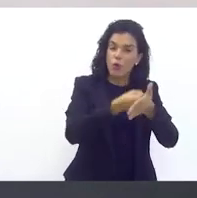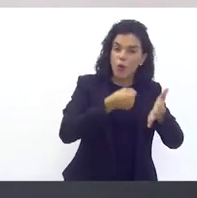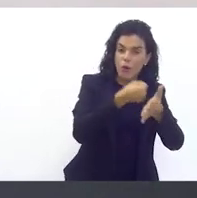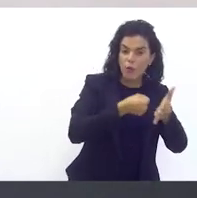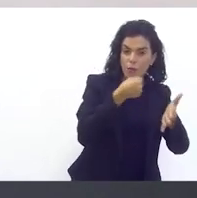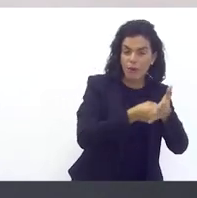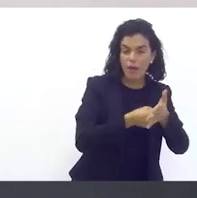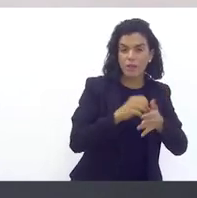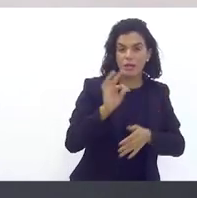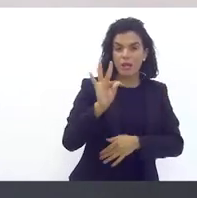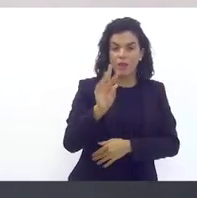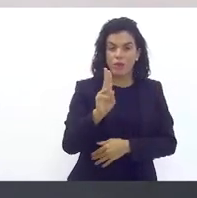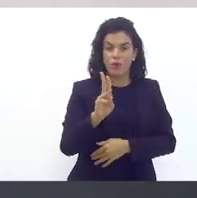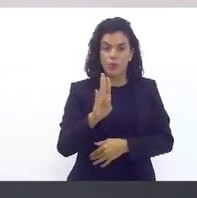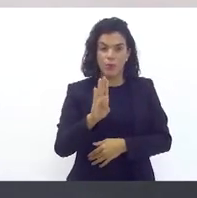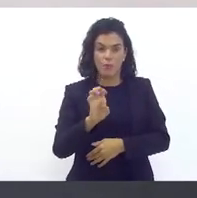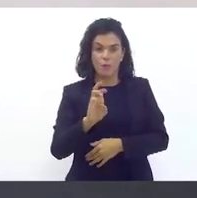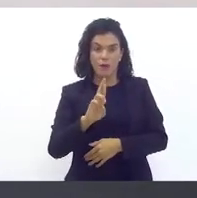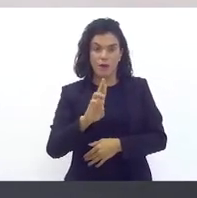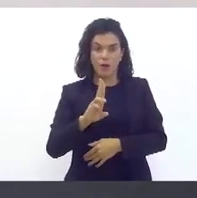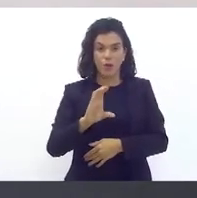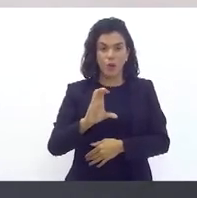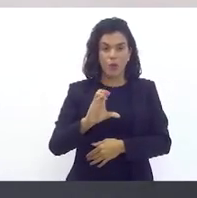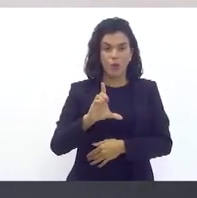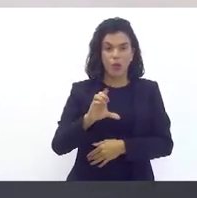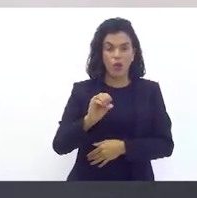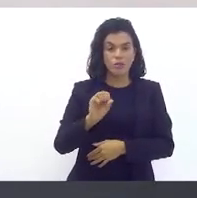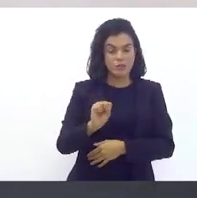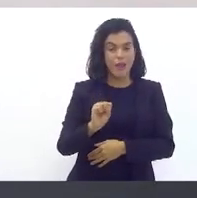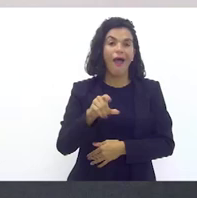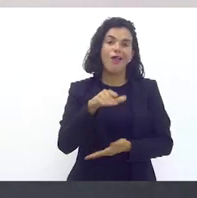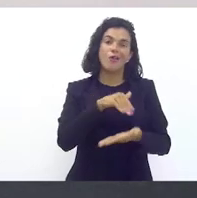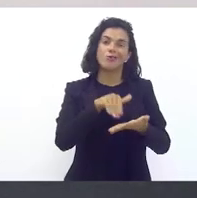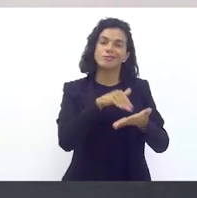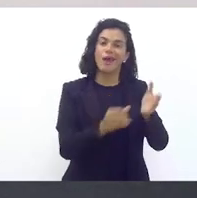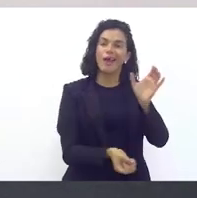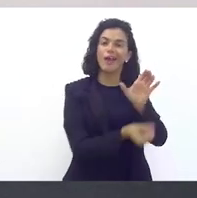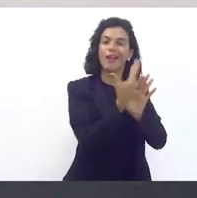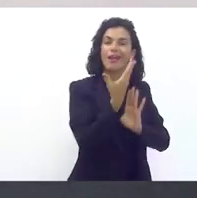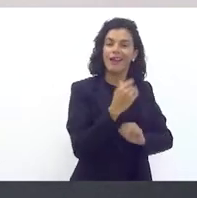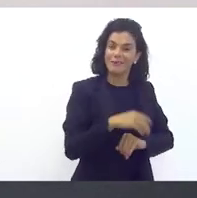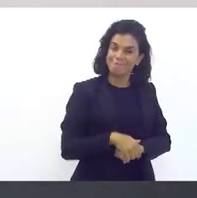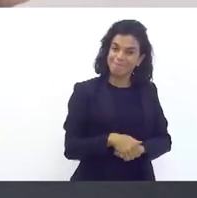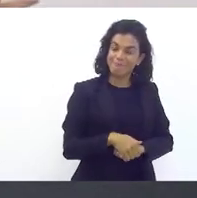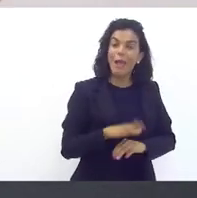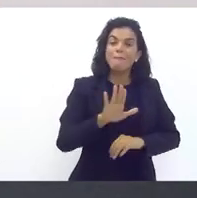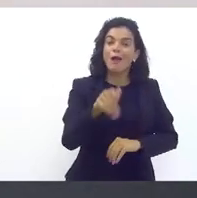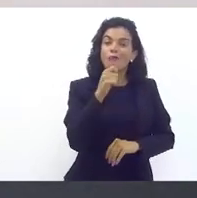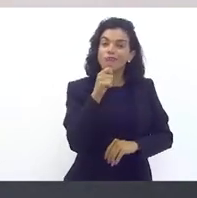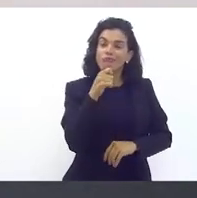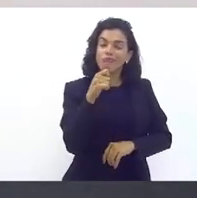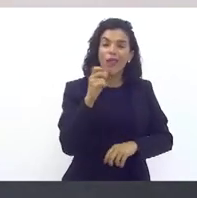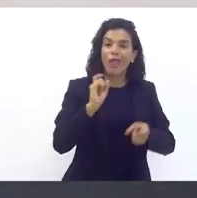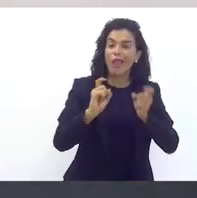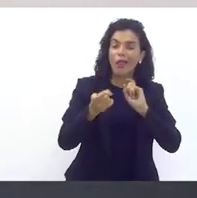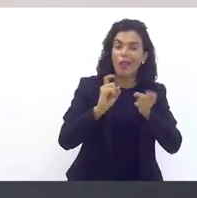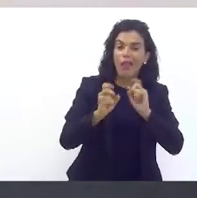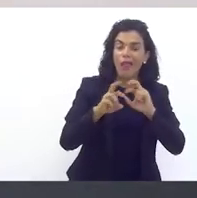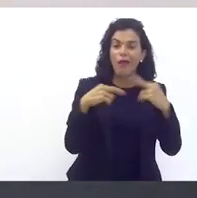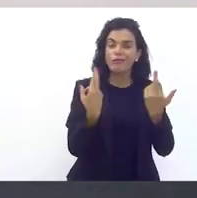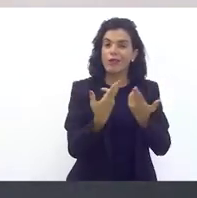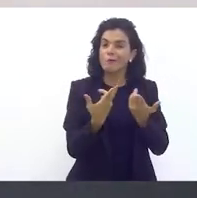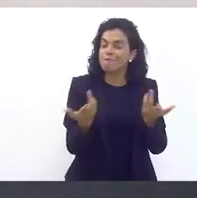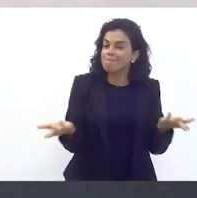Combate à Tuberculose, aí, bacana, o secretário cria o Conselho da Tuberculose, mas não tem reunião do Conselho da